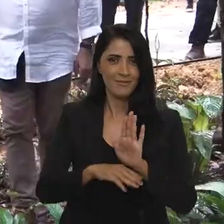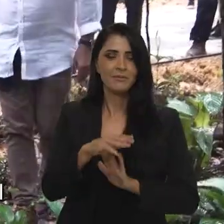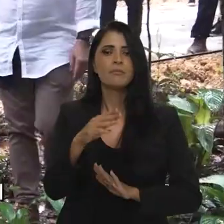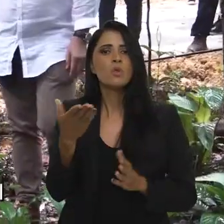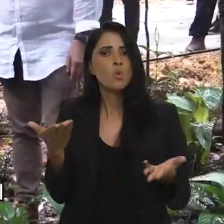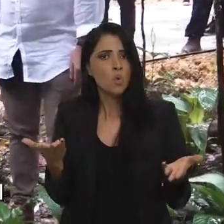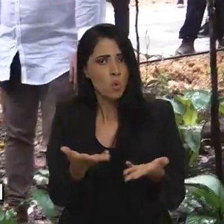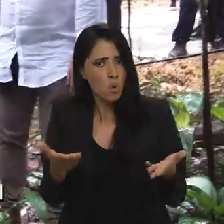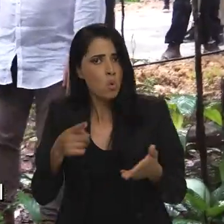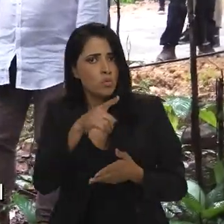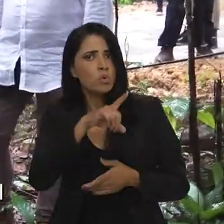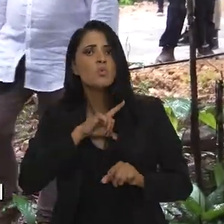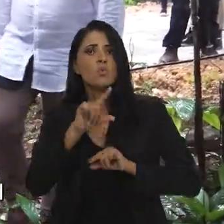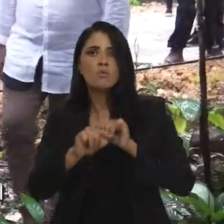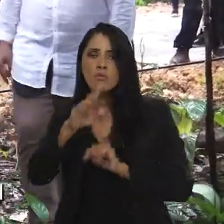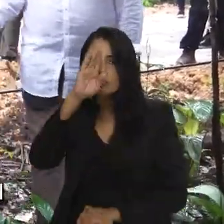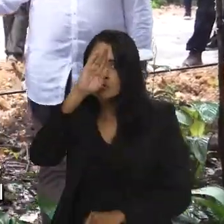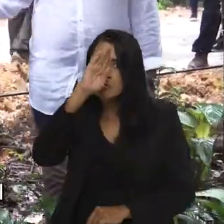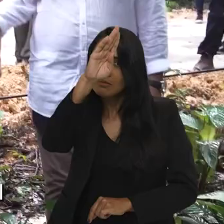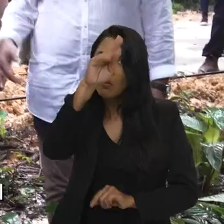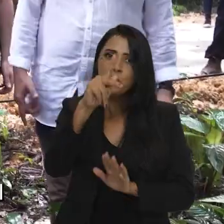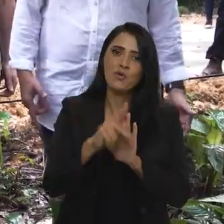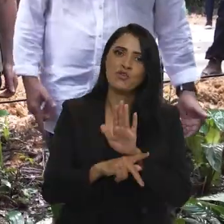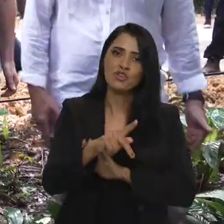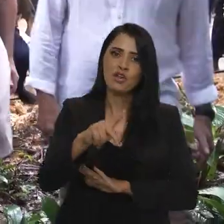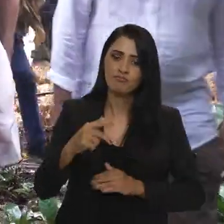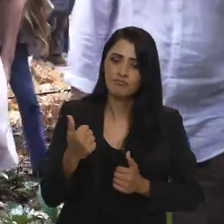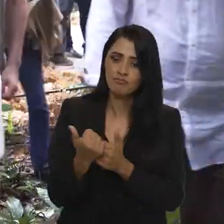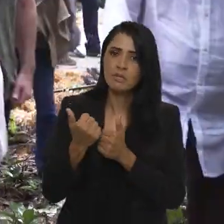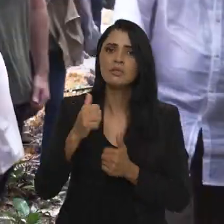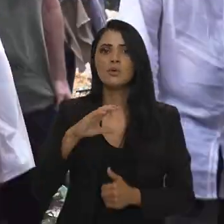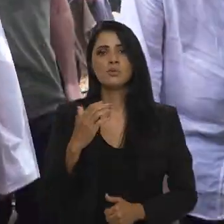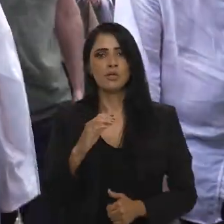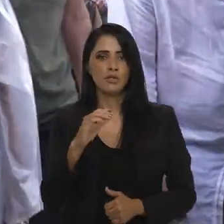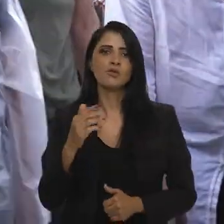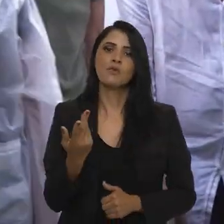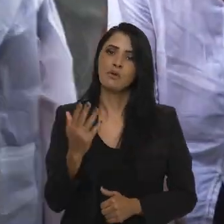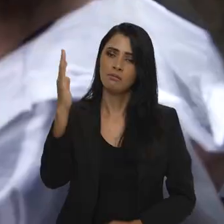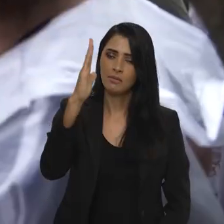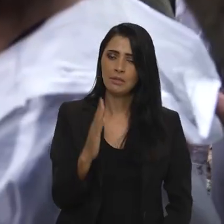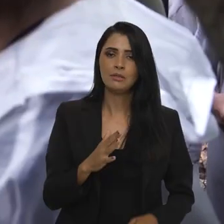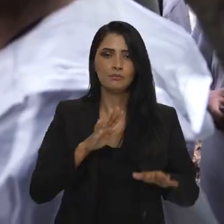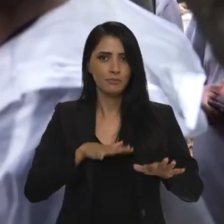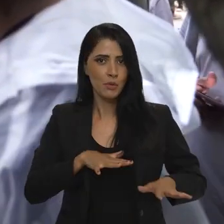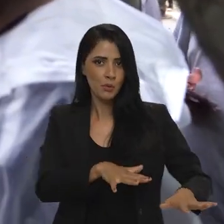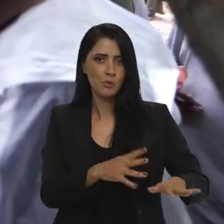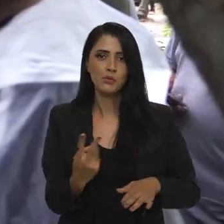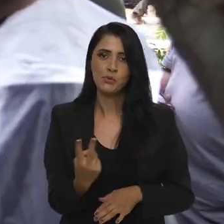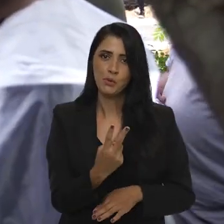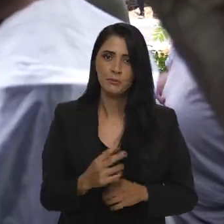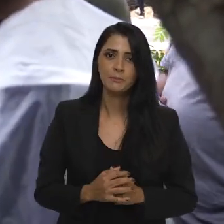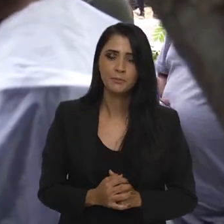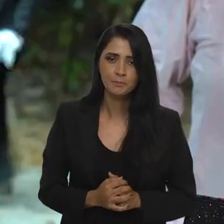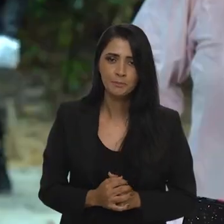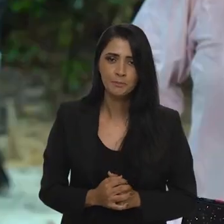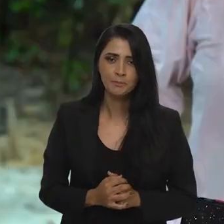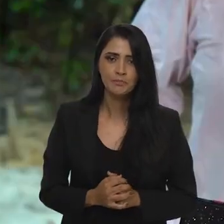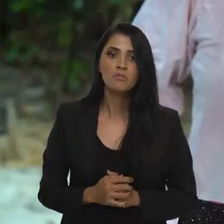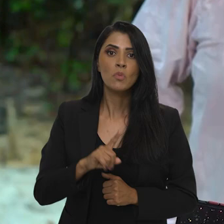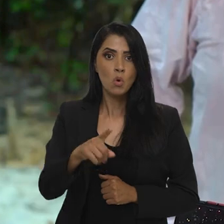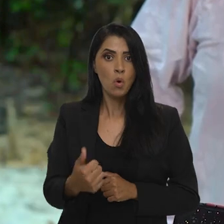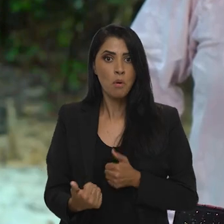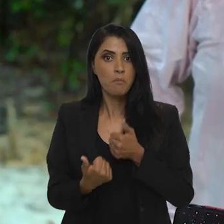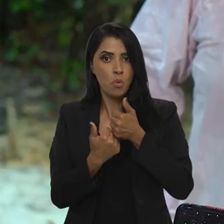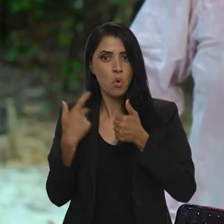programa. Atualmente, o Amazon Face é o principal projeto de cooperação científica entre Brasil e Reino Unido. Com